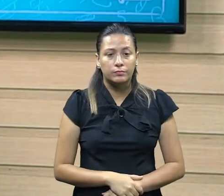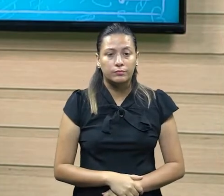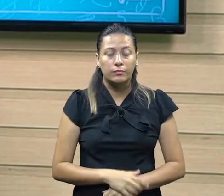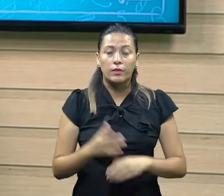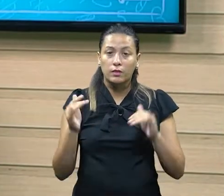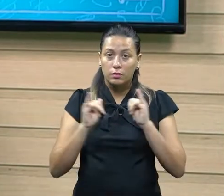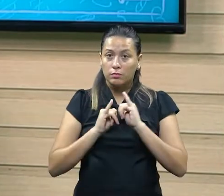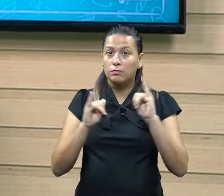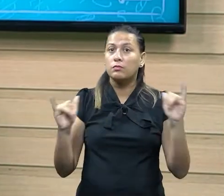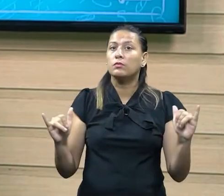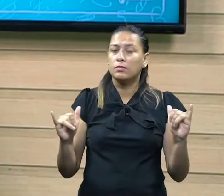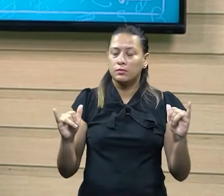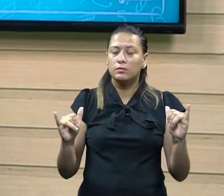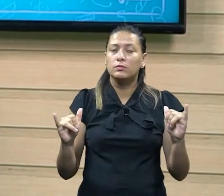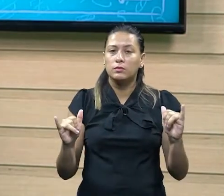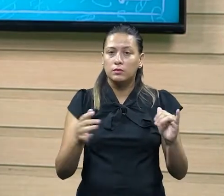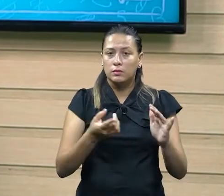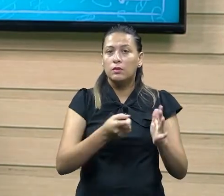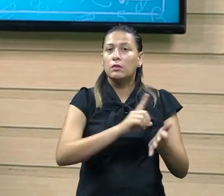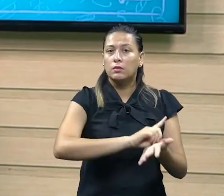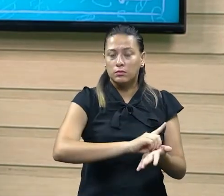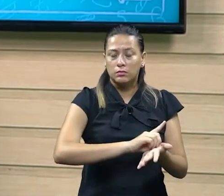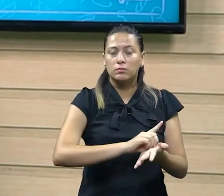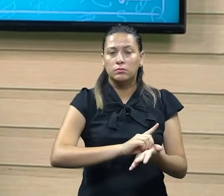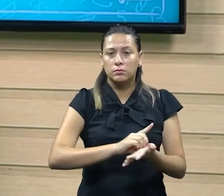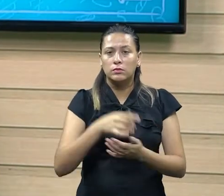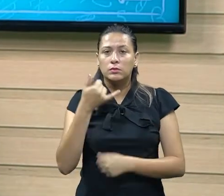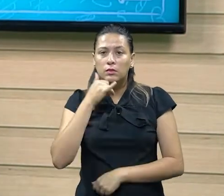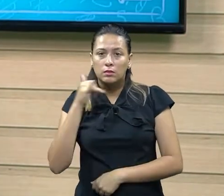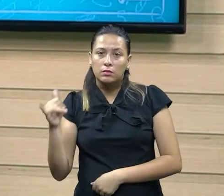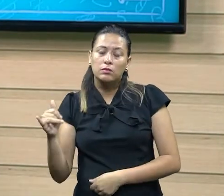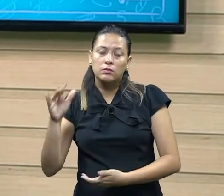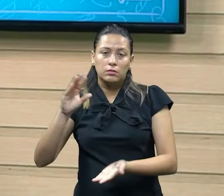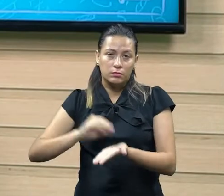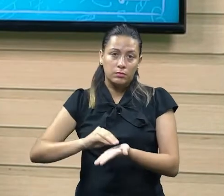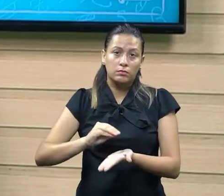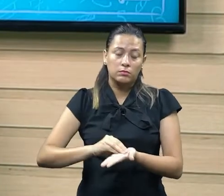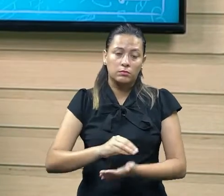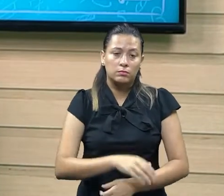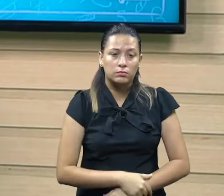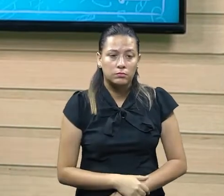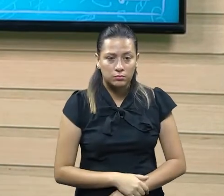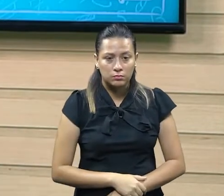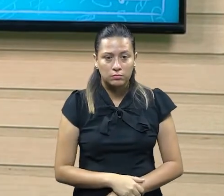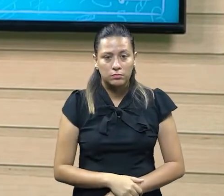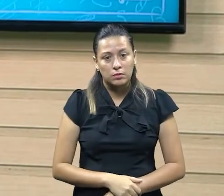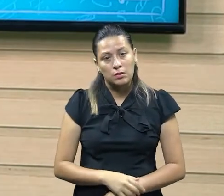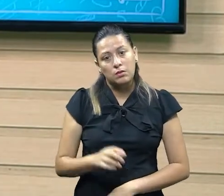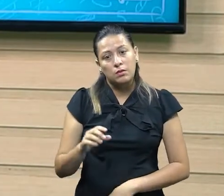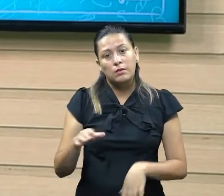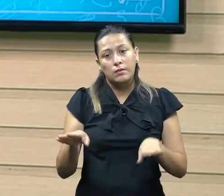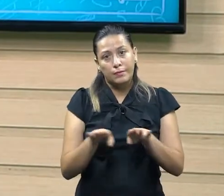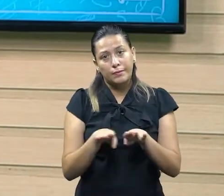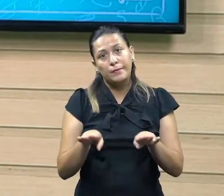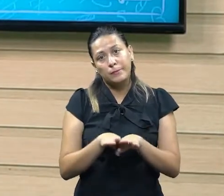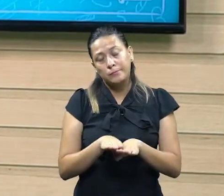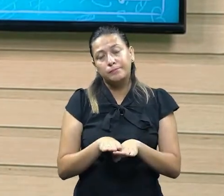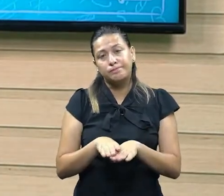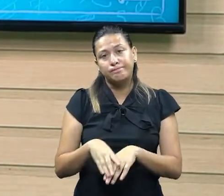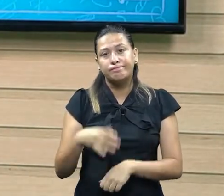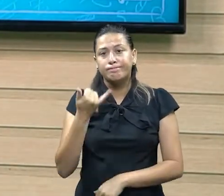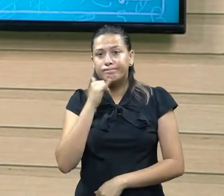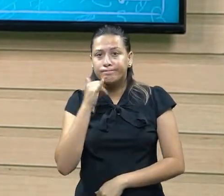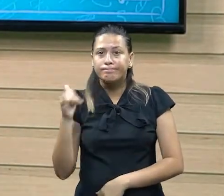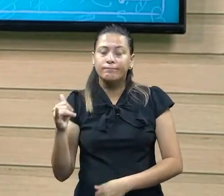se alerta, se avisa que vai haver essa interrupção, mas, entretanto, pode haver também essa interrupção não